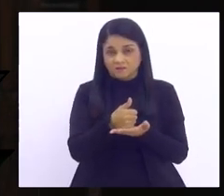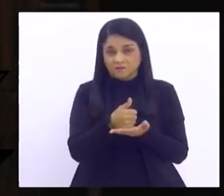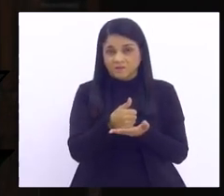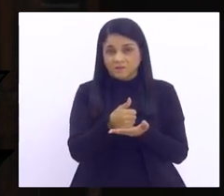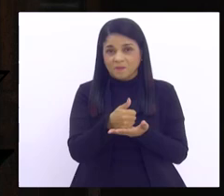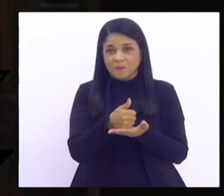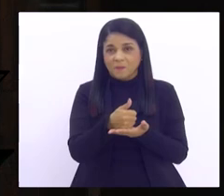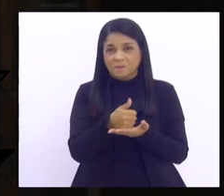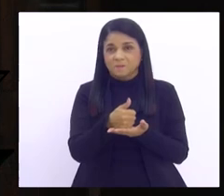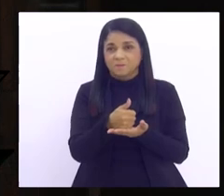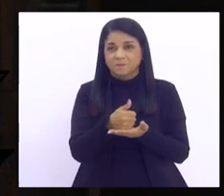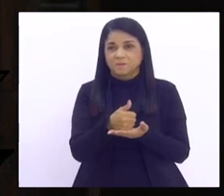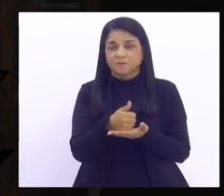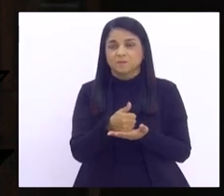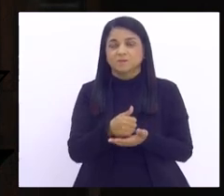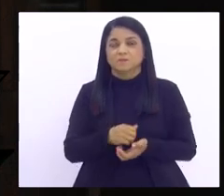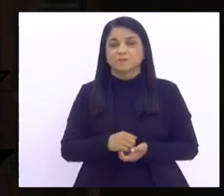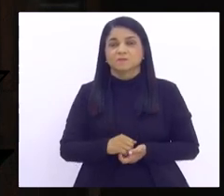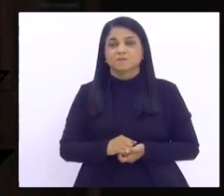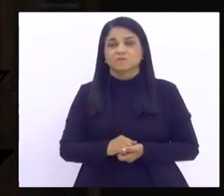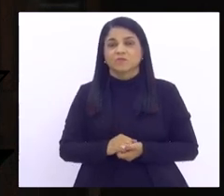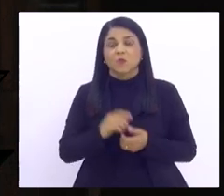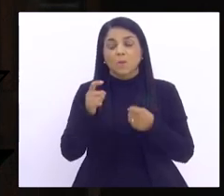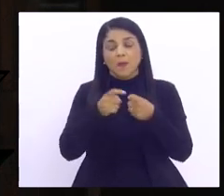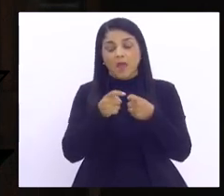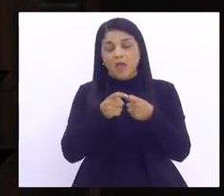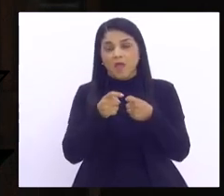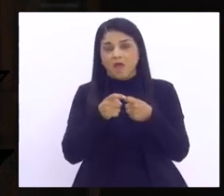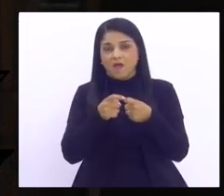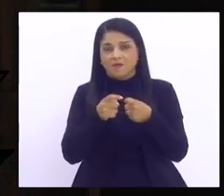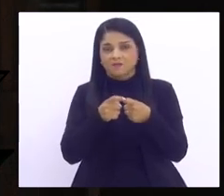Quem que diz aqui o médico?